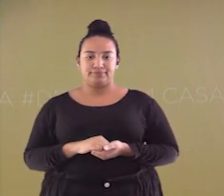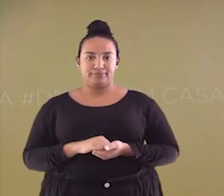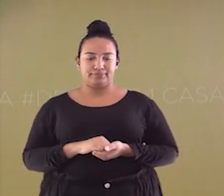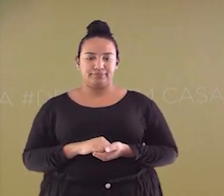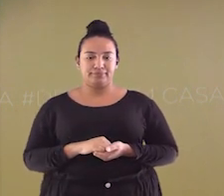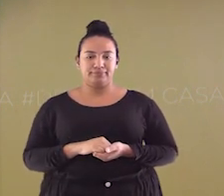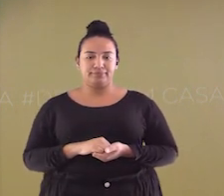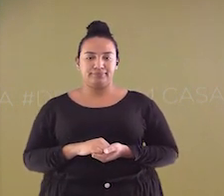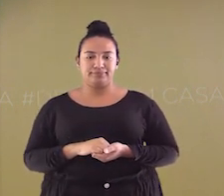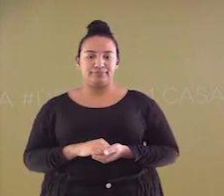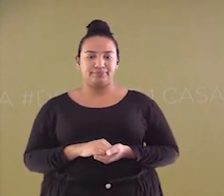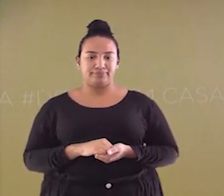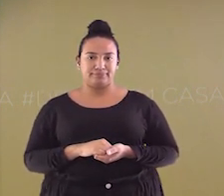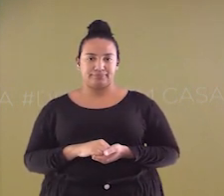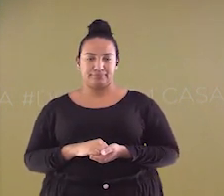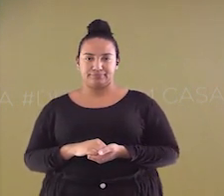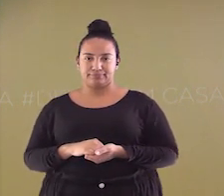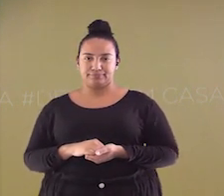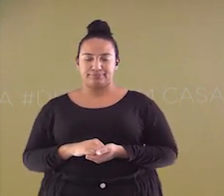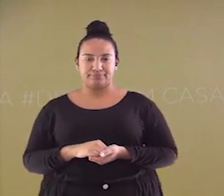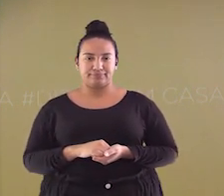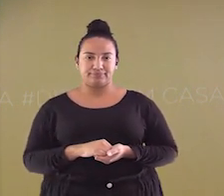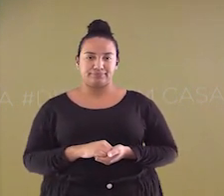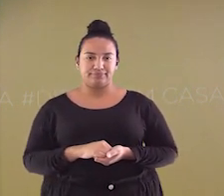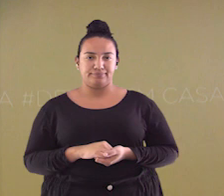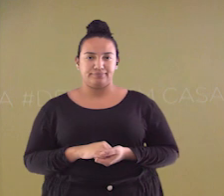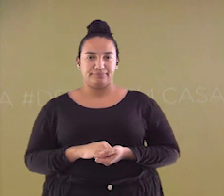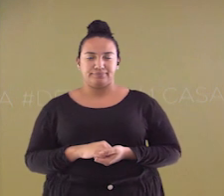cortar aqui para vocês observarem, tá?